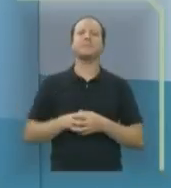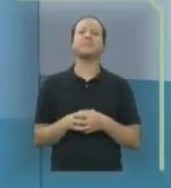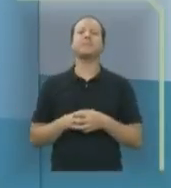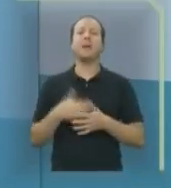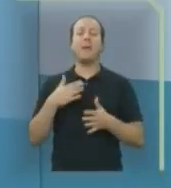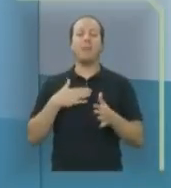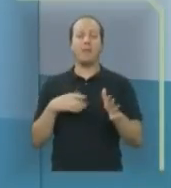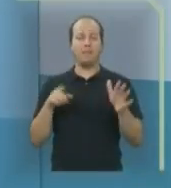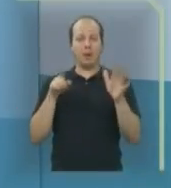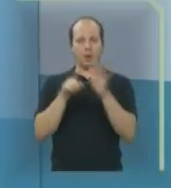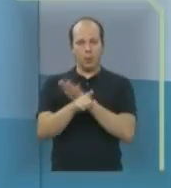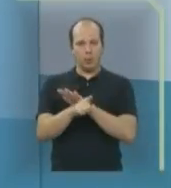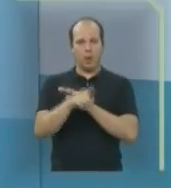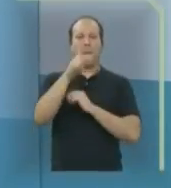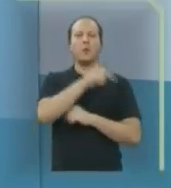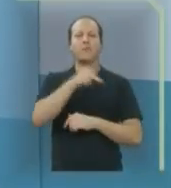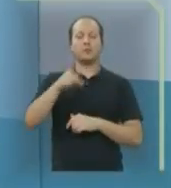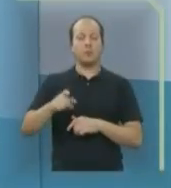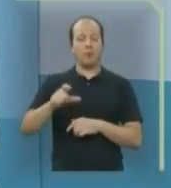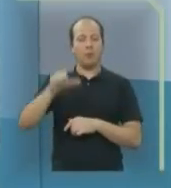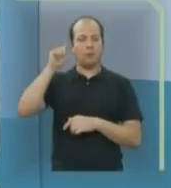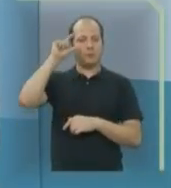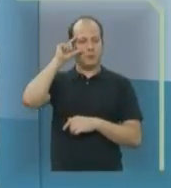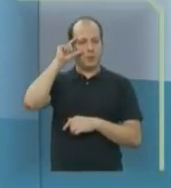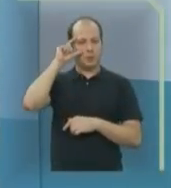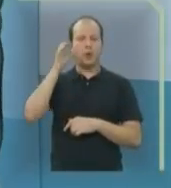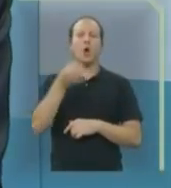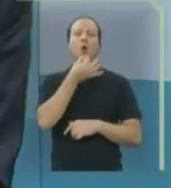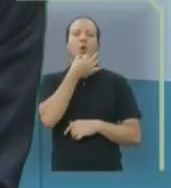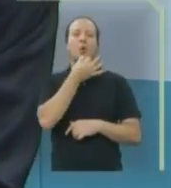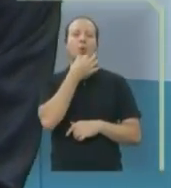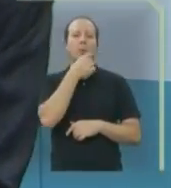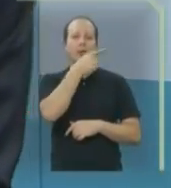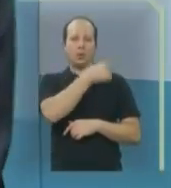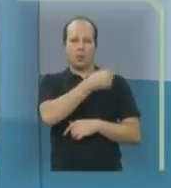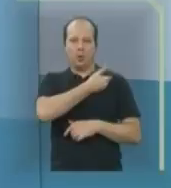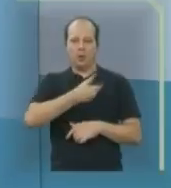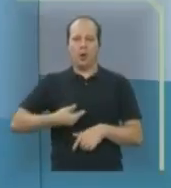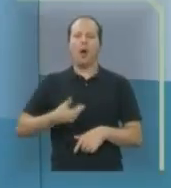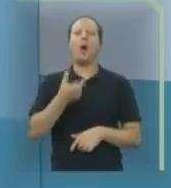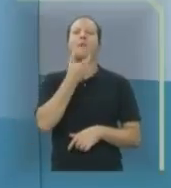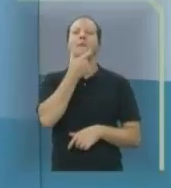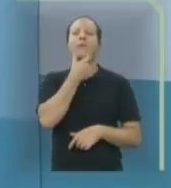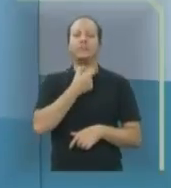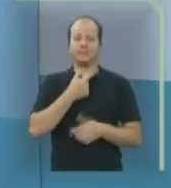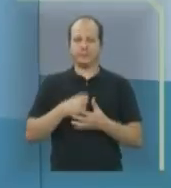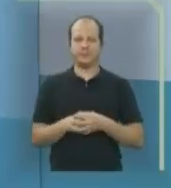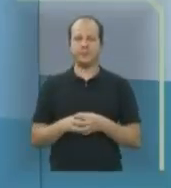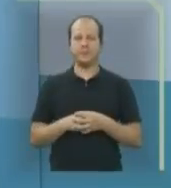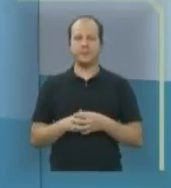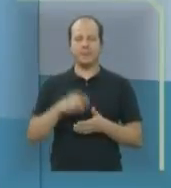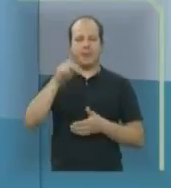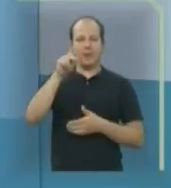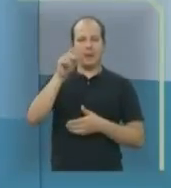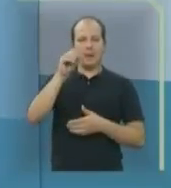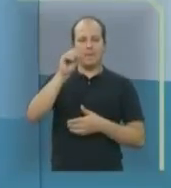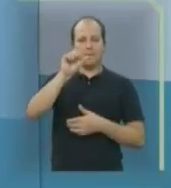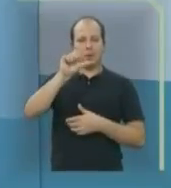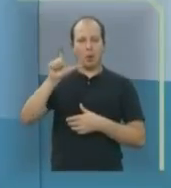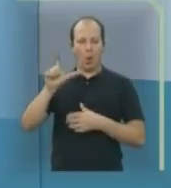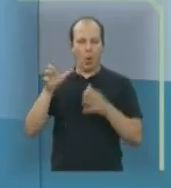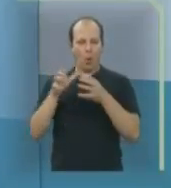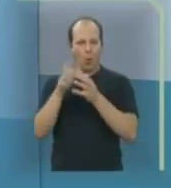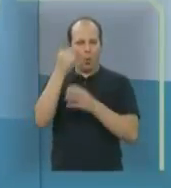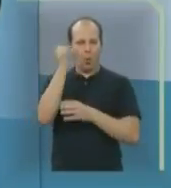pergunta é à professora Lizete, com comentário do governador Márcio França. O PSOL, nas últimas eleições de